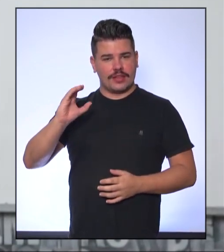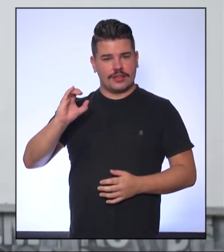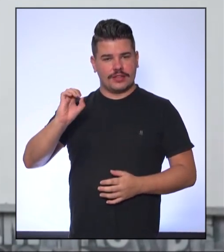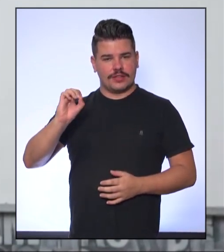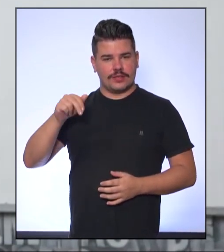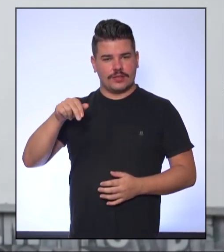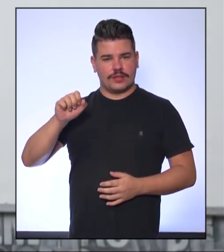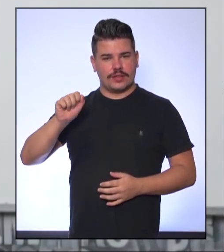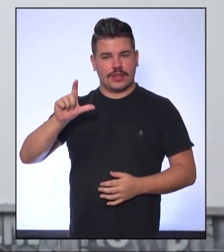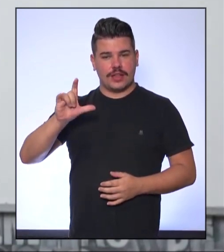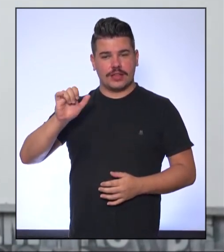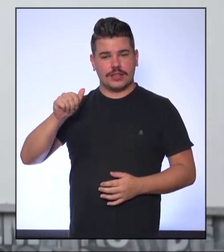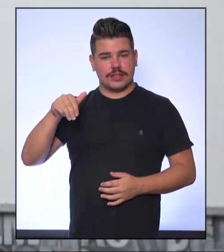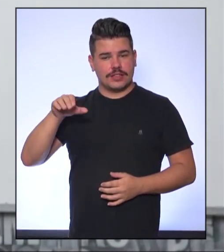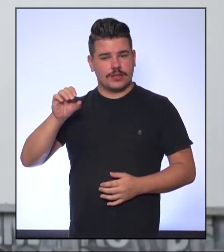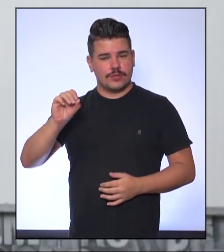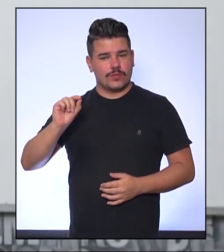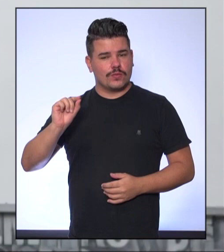tenho aqui